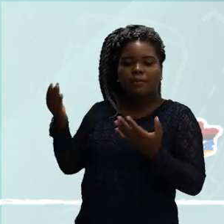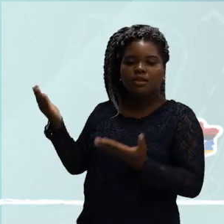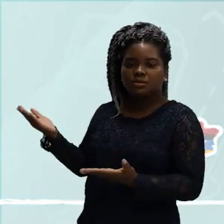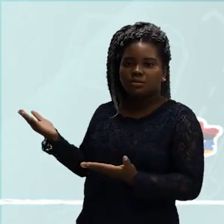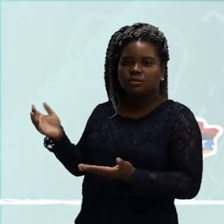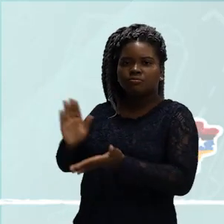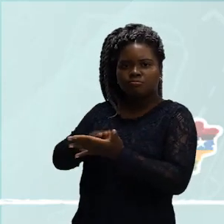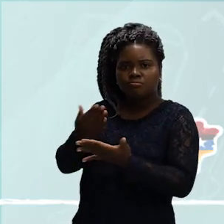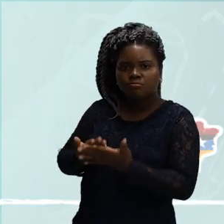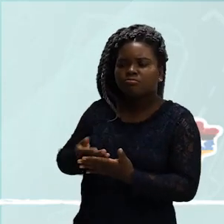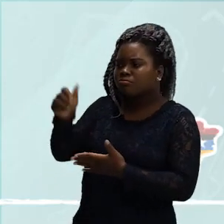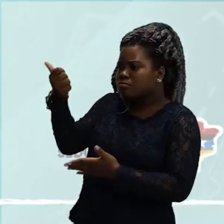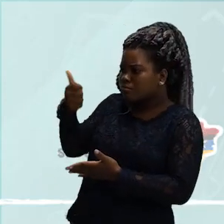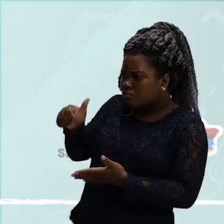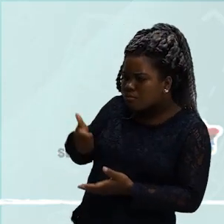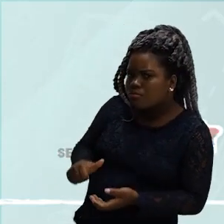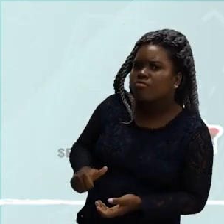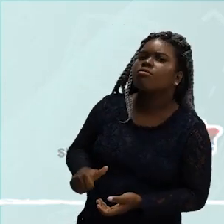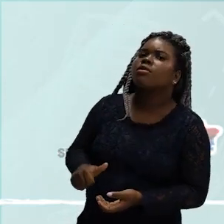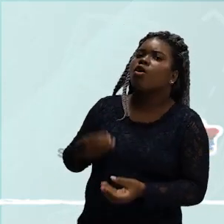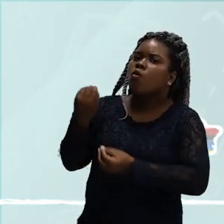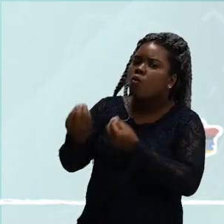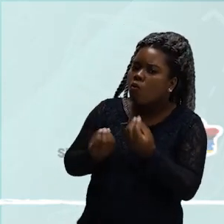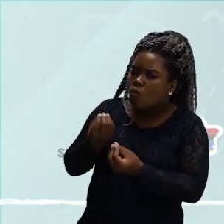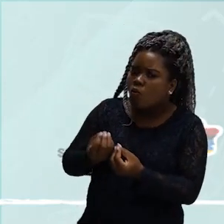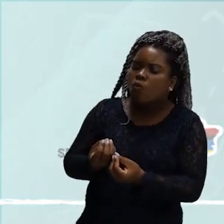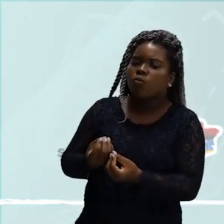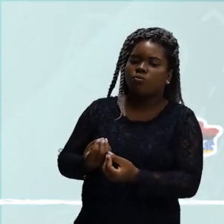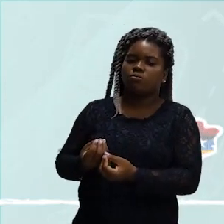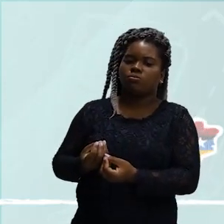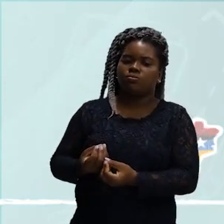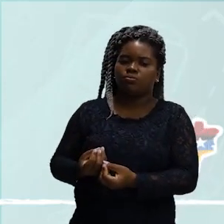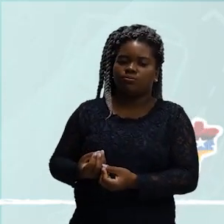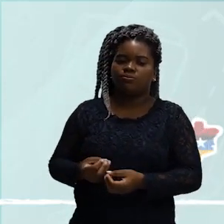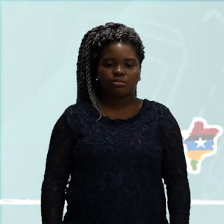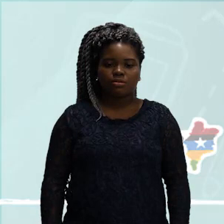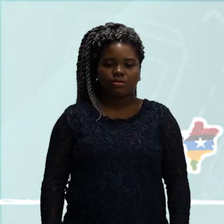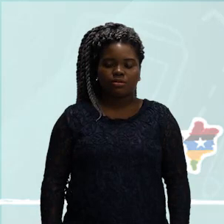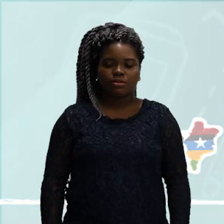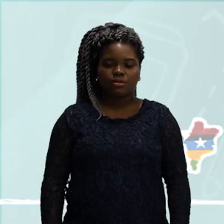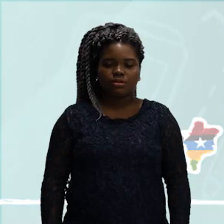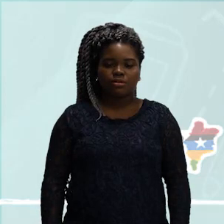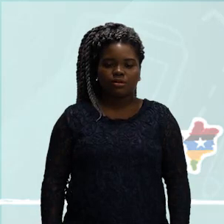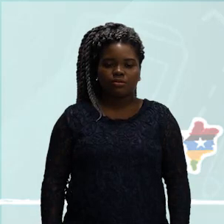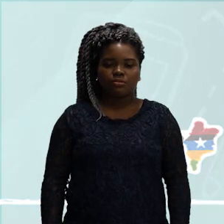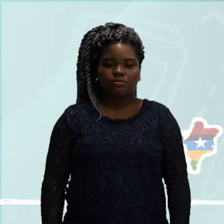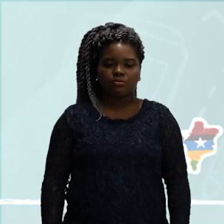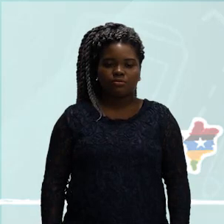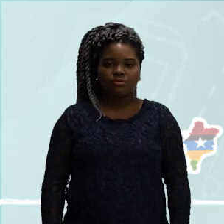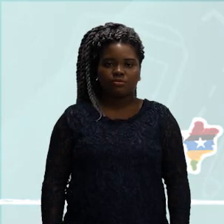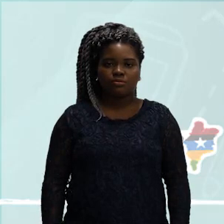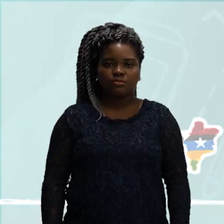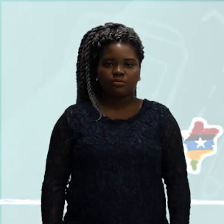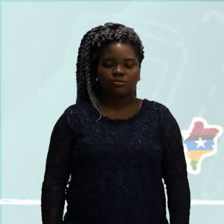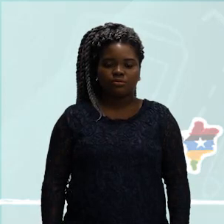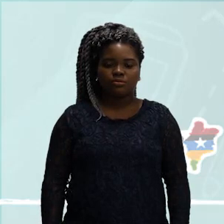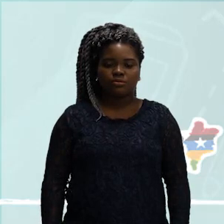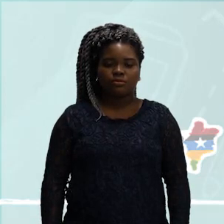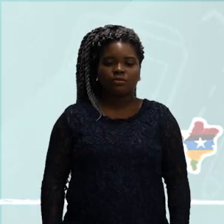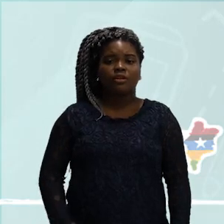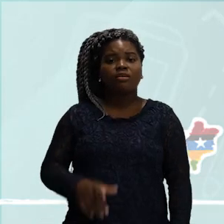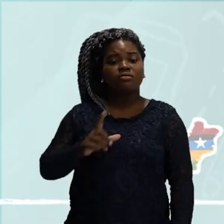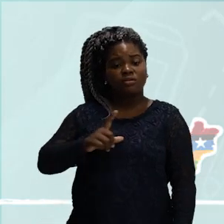outra linha ele colocou as peças vendidas nesses meses. Tá? Beleza, isso aqui é uma forma que a estatística